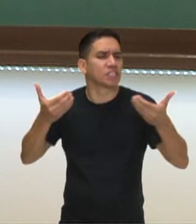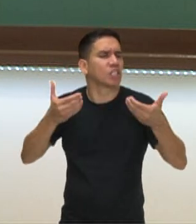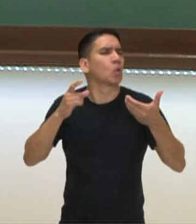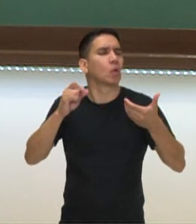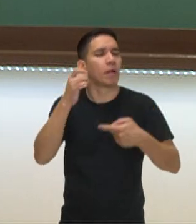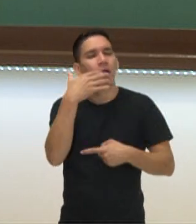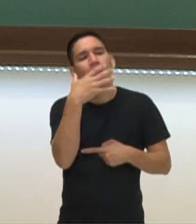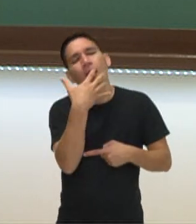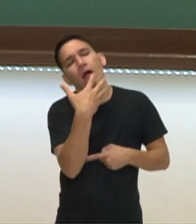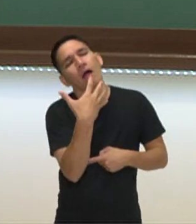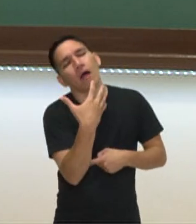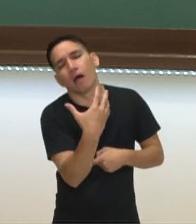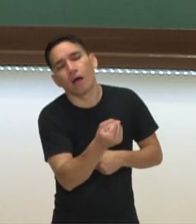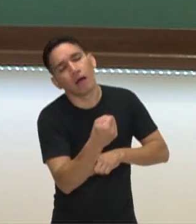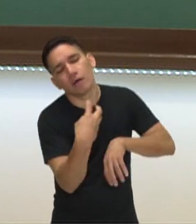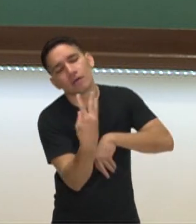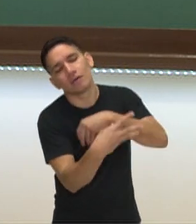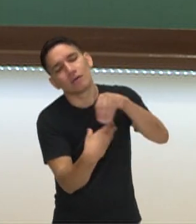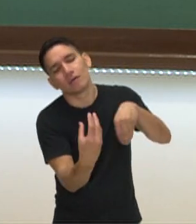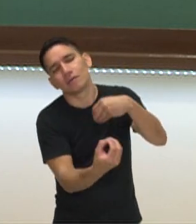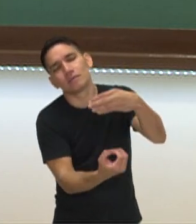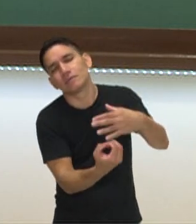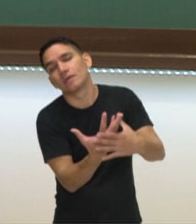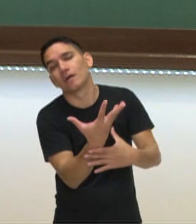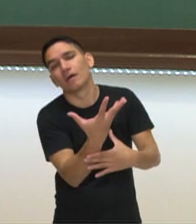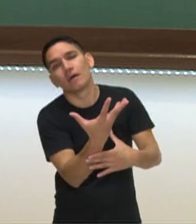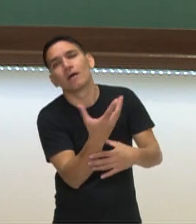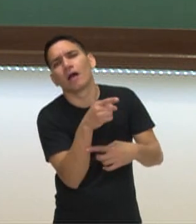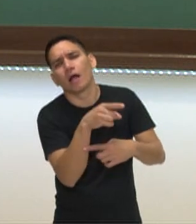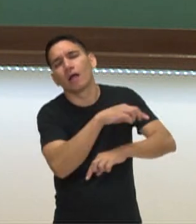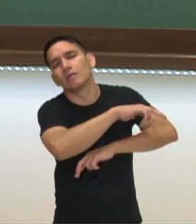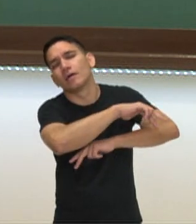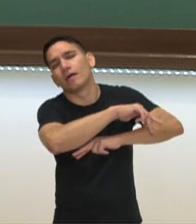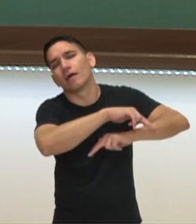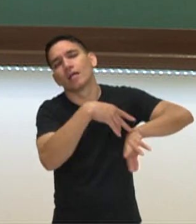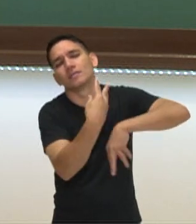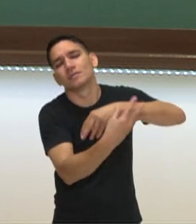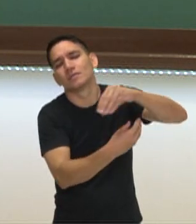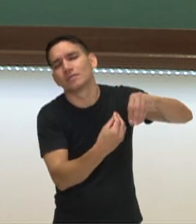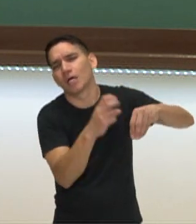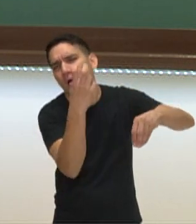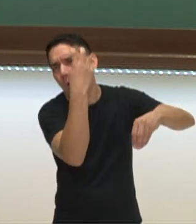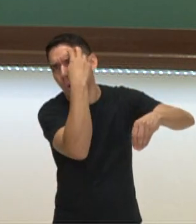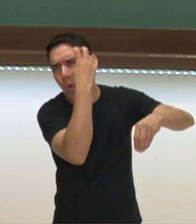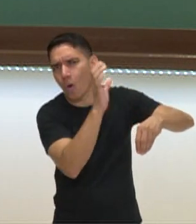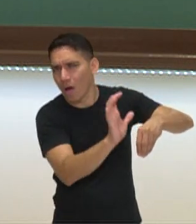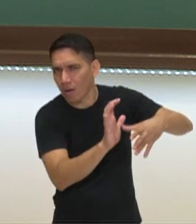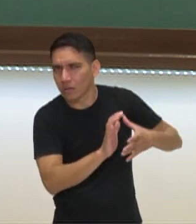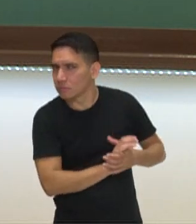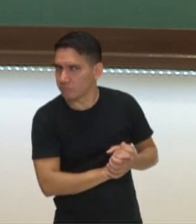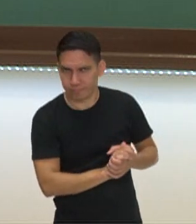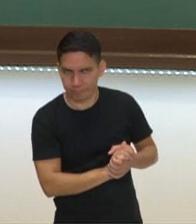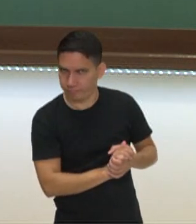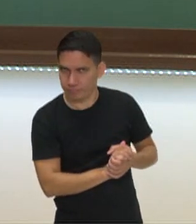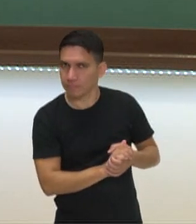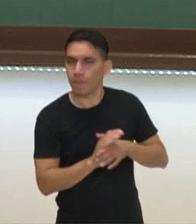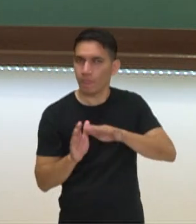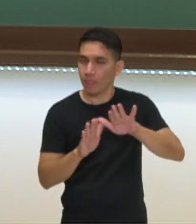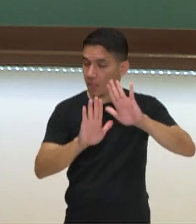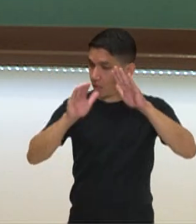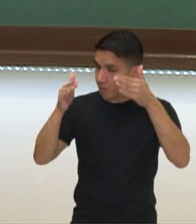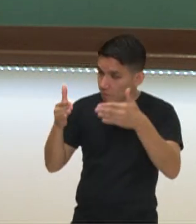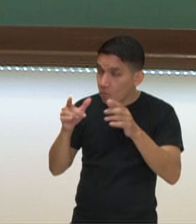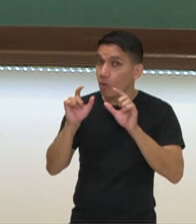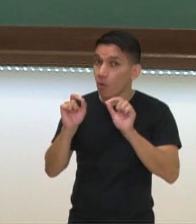desmistifica toda aquela ideia romântica que a gente tem da mistura étnica, da mistura cultural, e nos chama